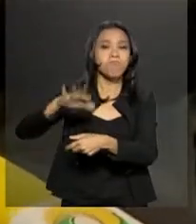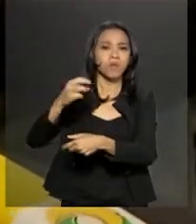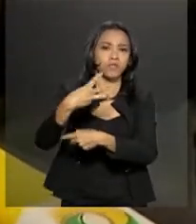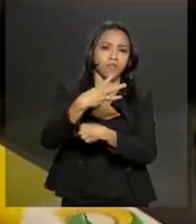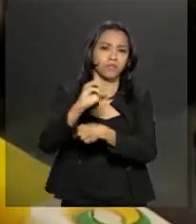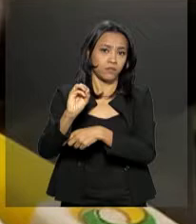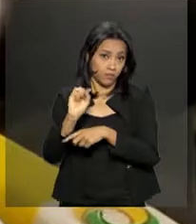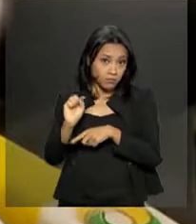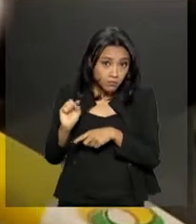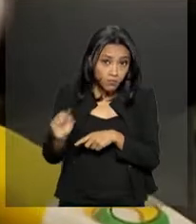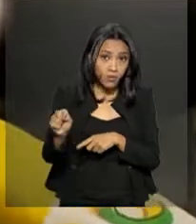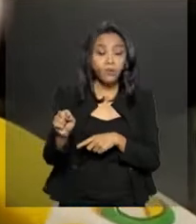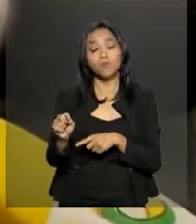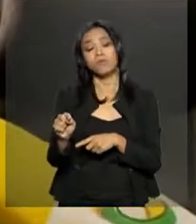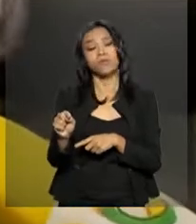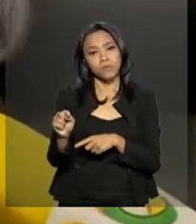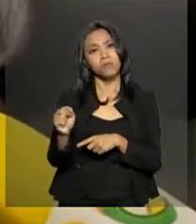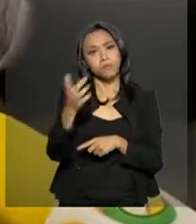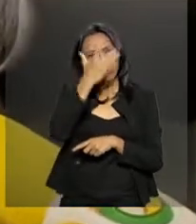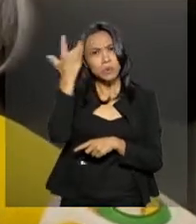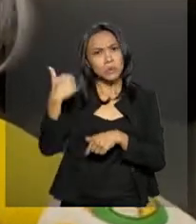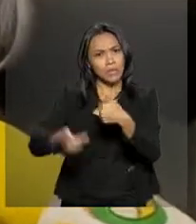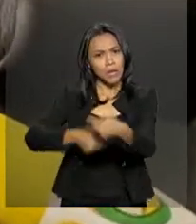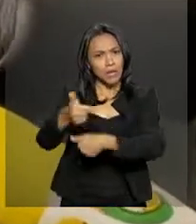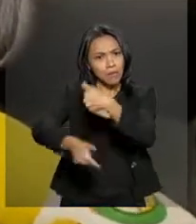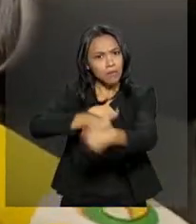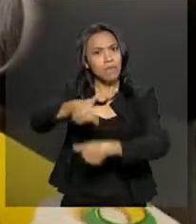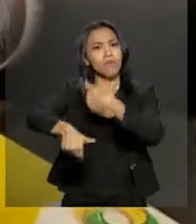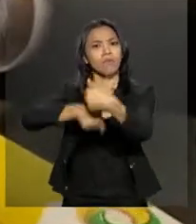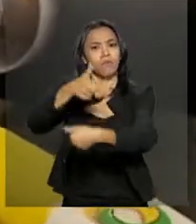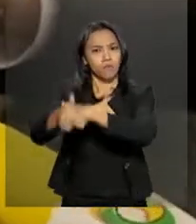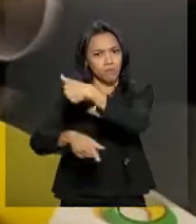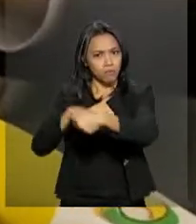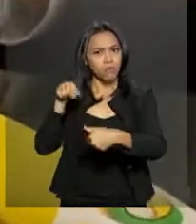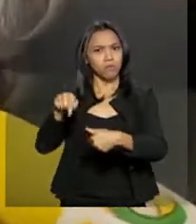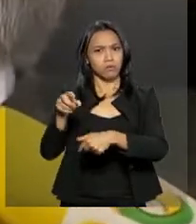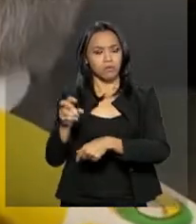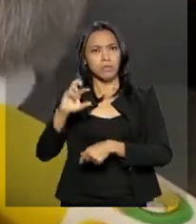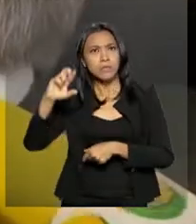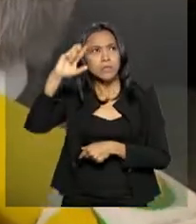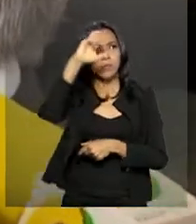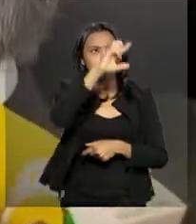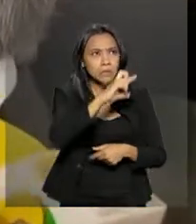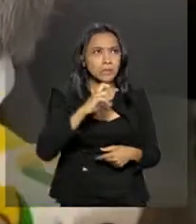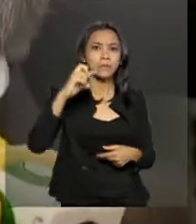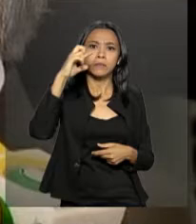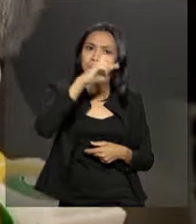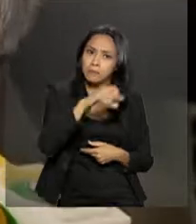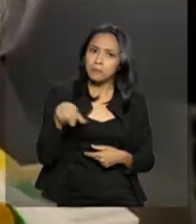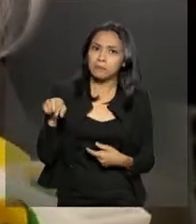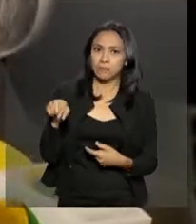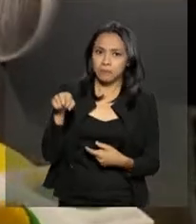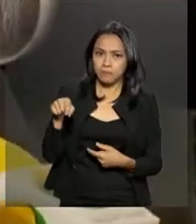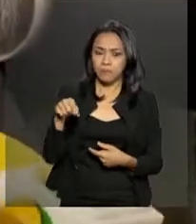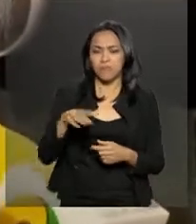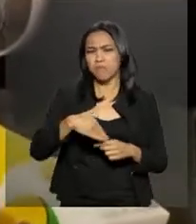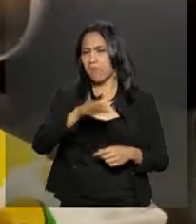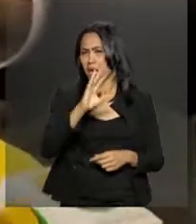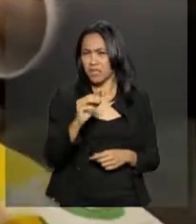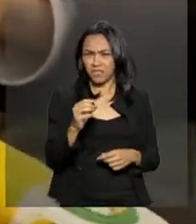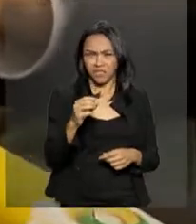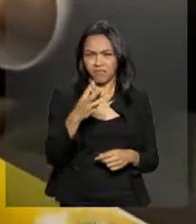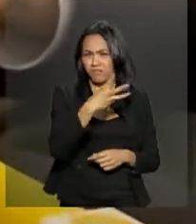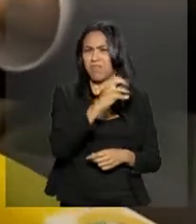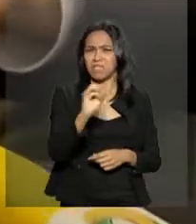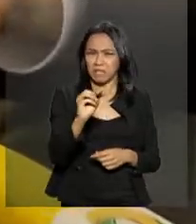mil em três mil pessoas que estão trabalhando nessa atividade não tivemos mais de 300 e poucas prisões